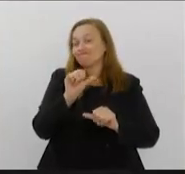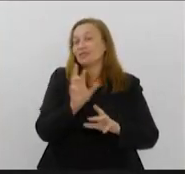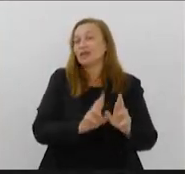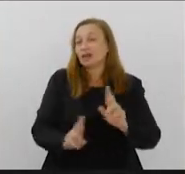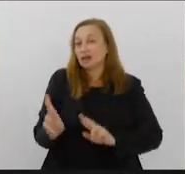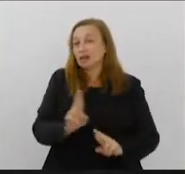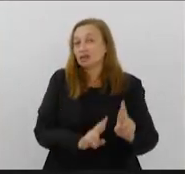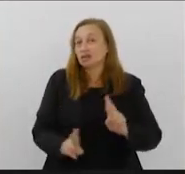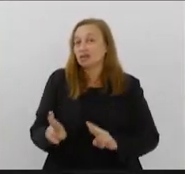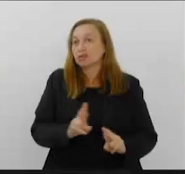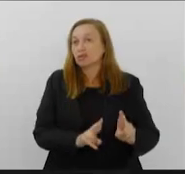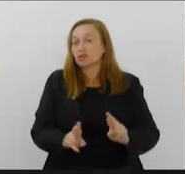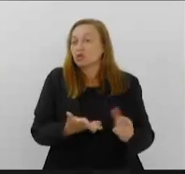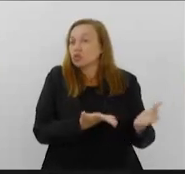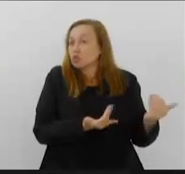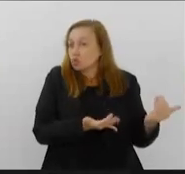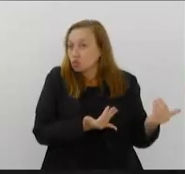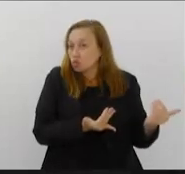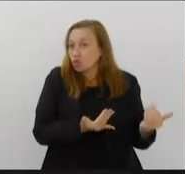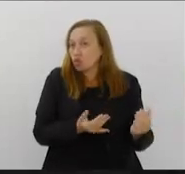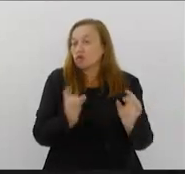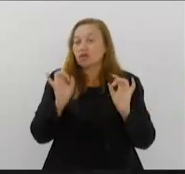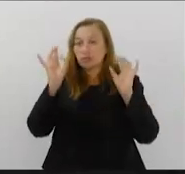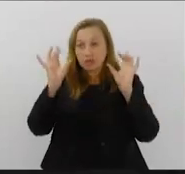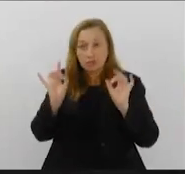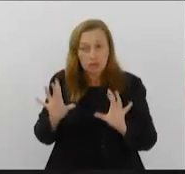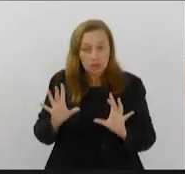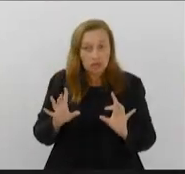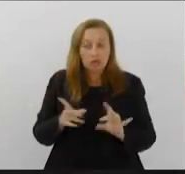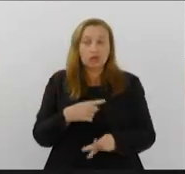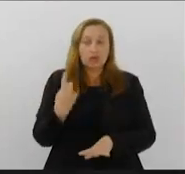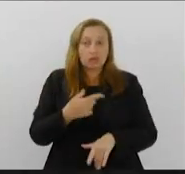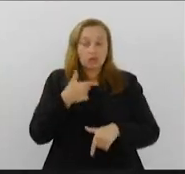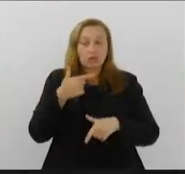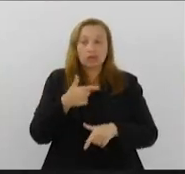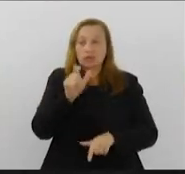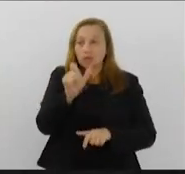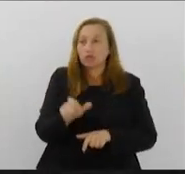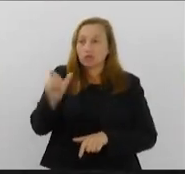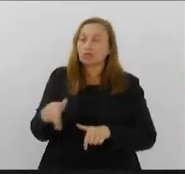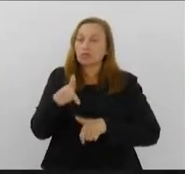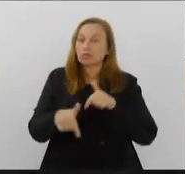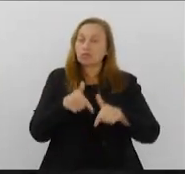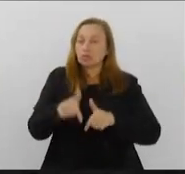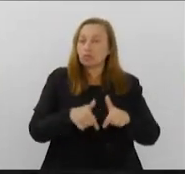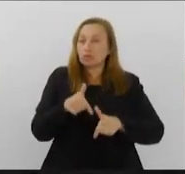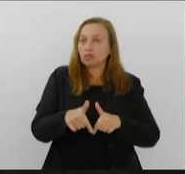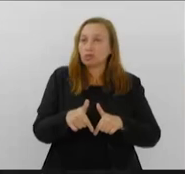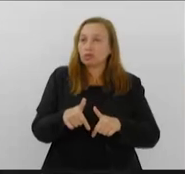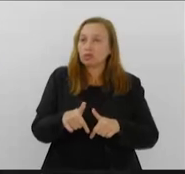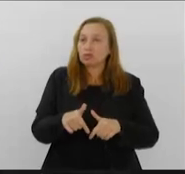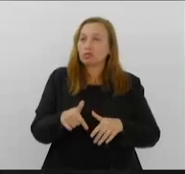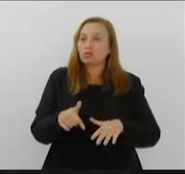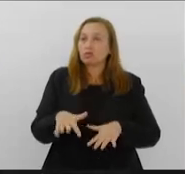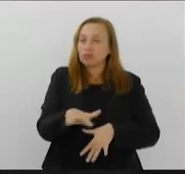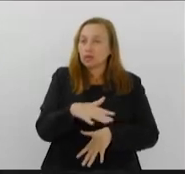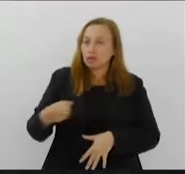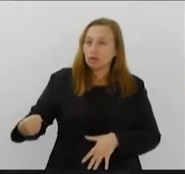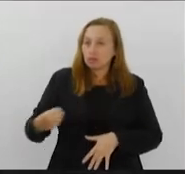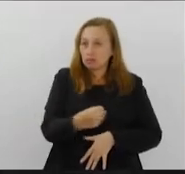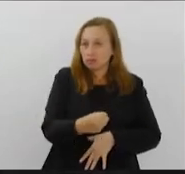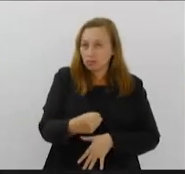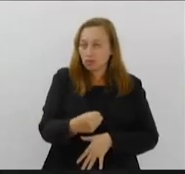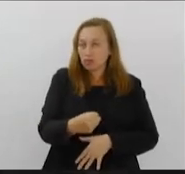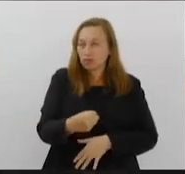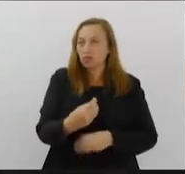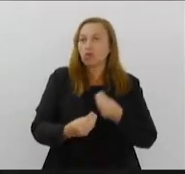relação dos jovens, especialmente, de todos nós, trabalhadoras e trabalhadores, mas dos jovens, com o mercado de trabalho, com a forma